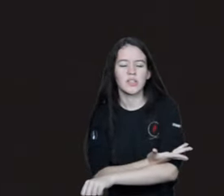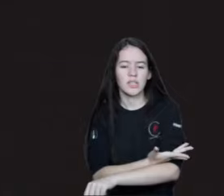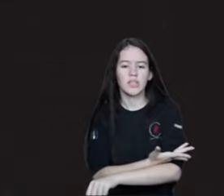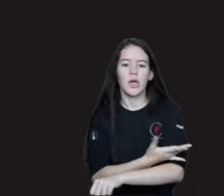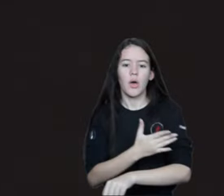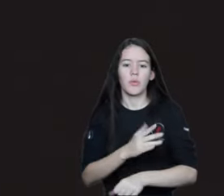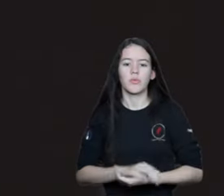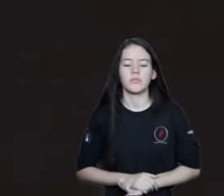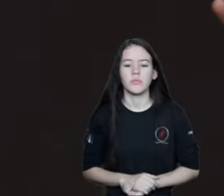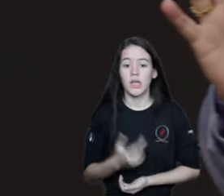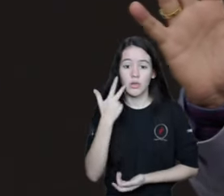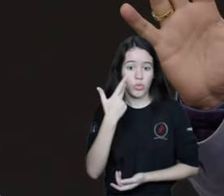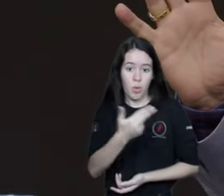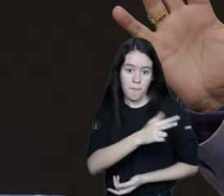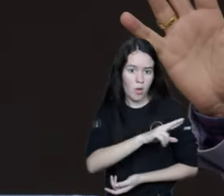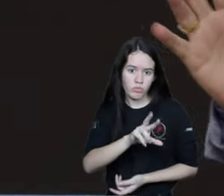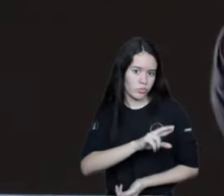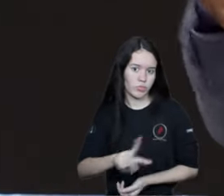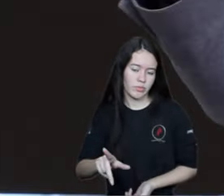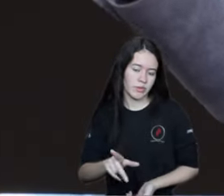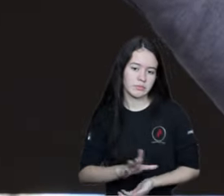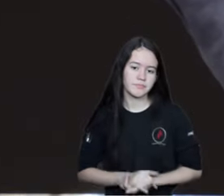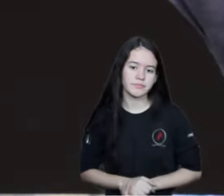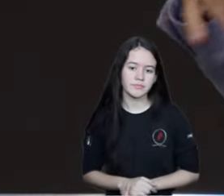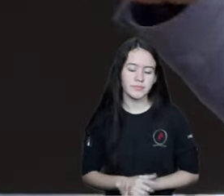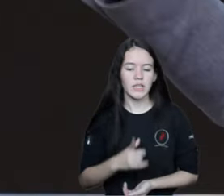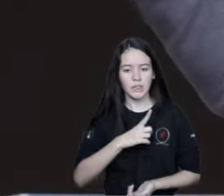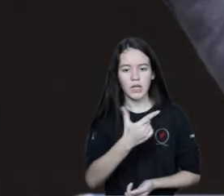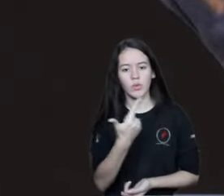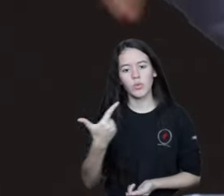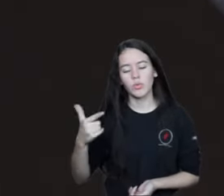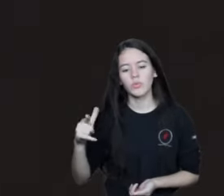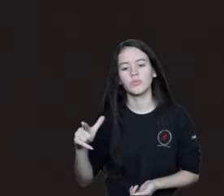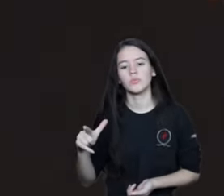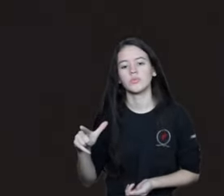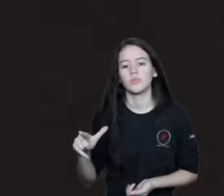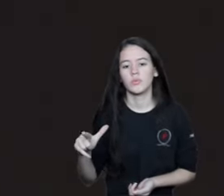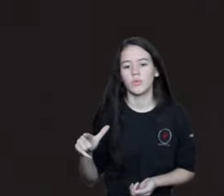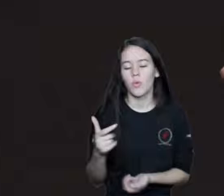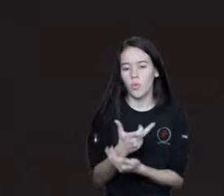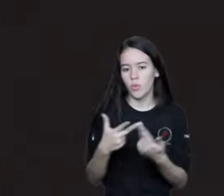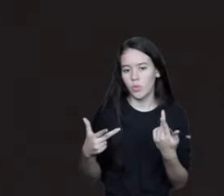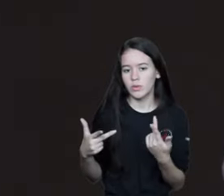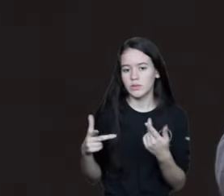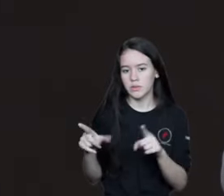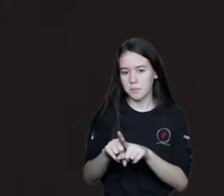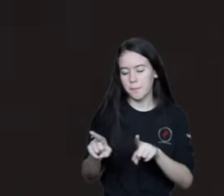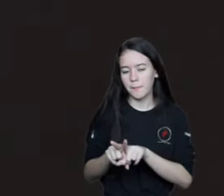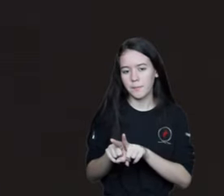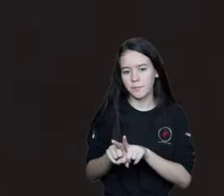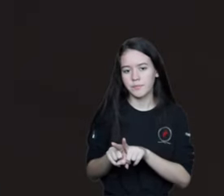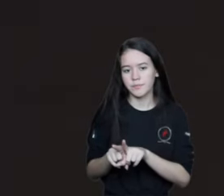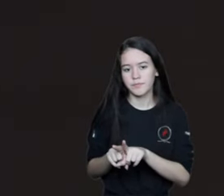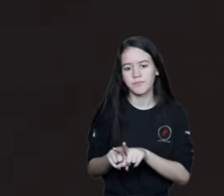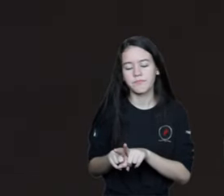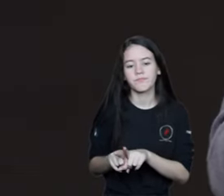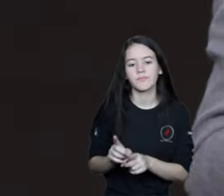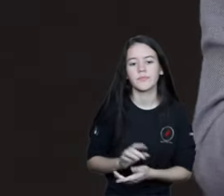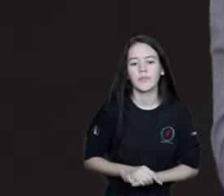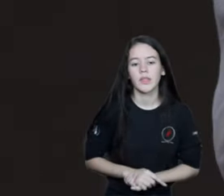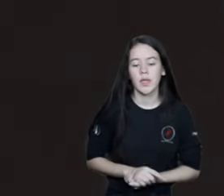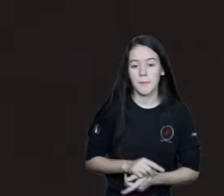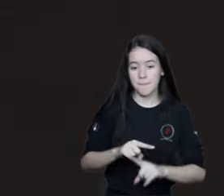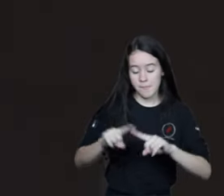por alguma coisa tem outros outras questões que leva ao estresse mas